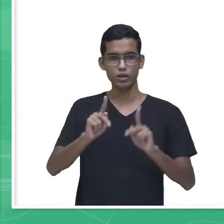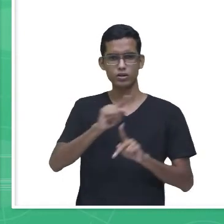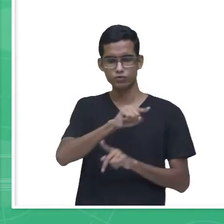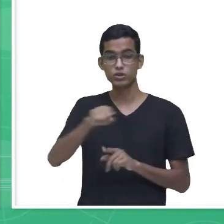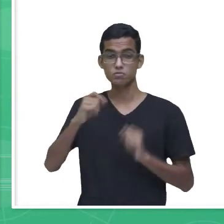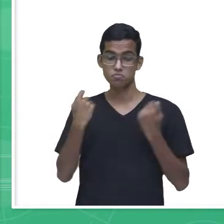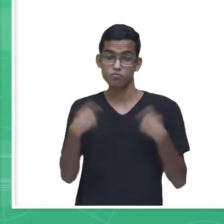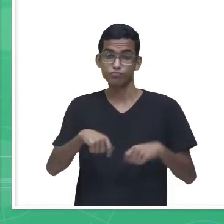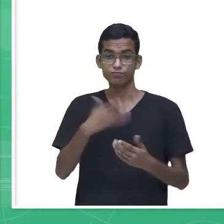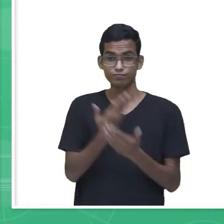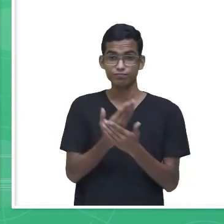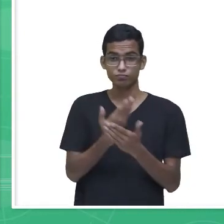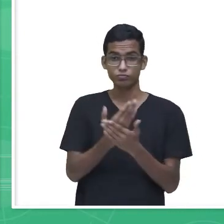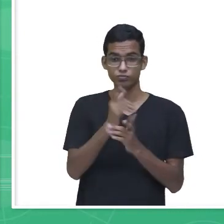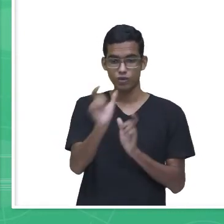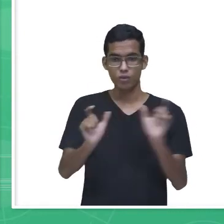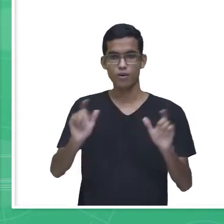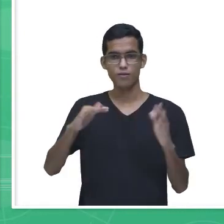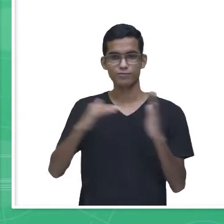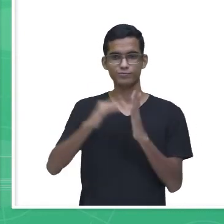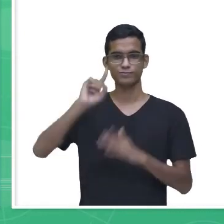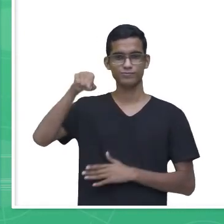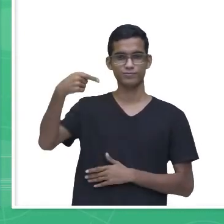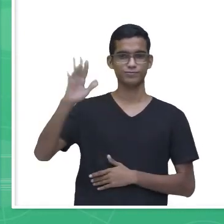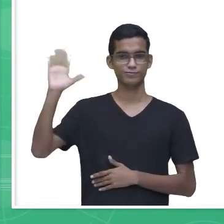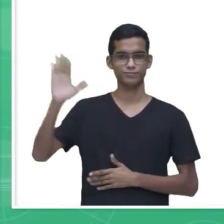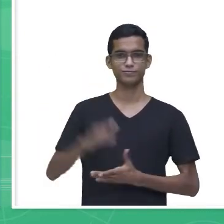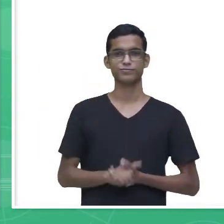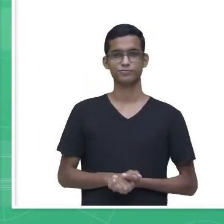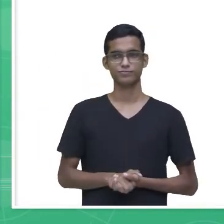de palavras. E até a próxima.